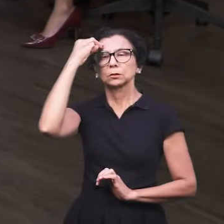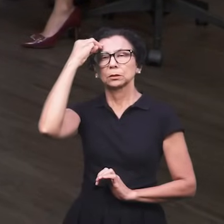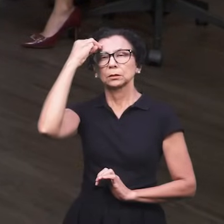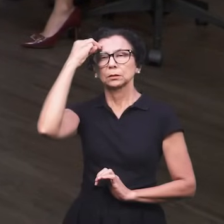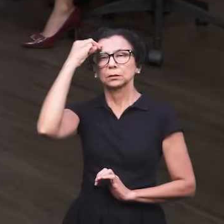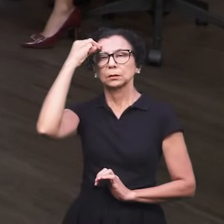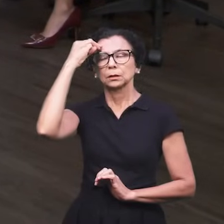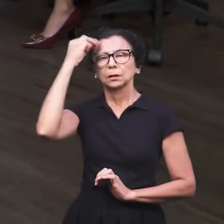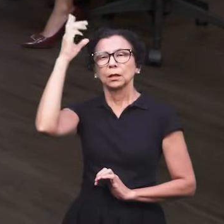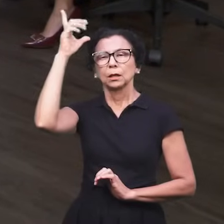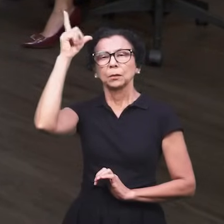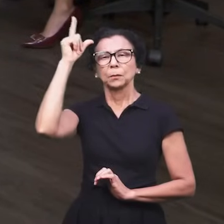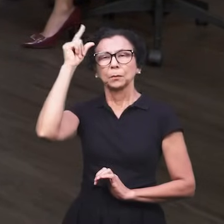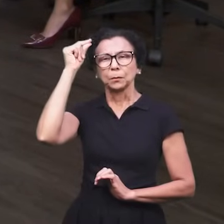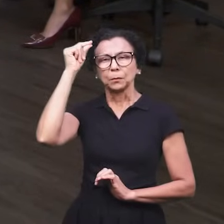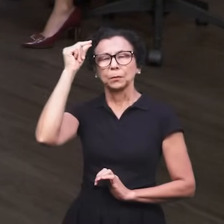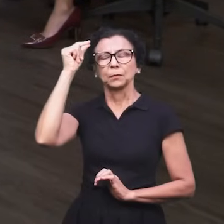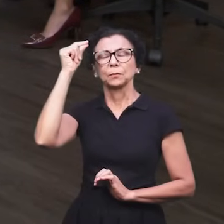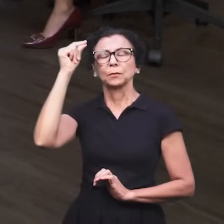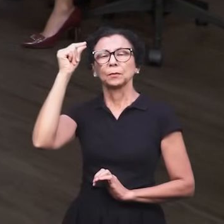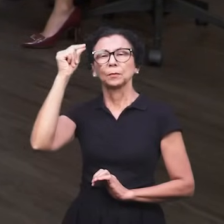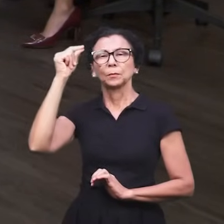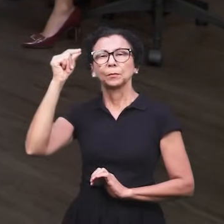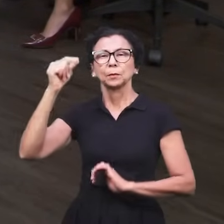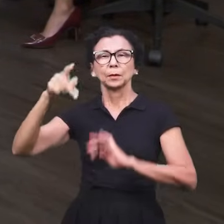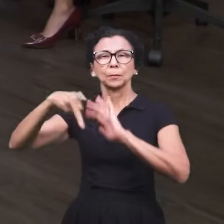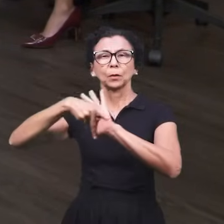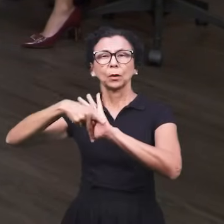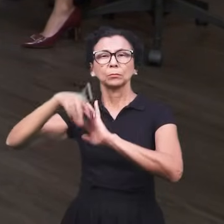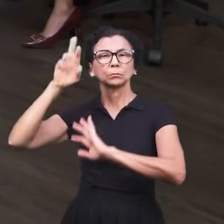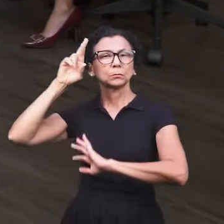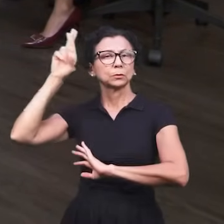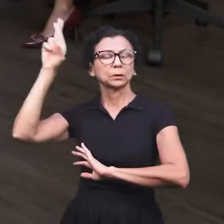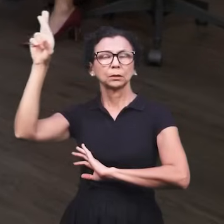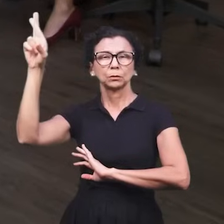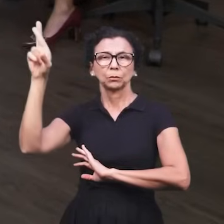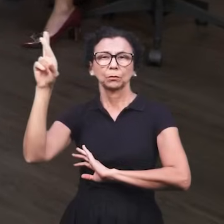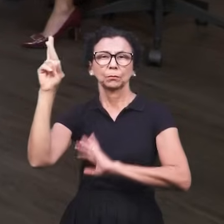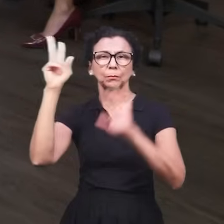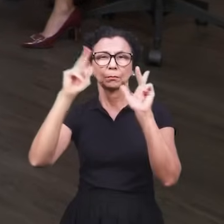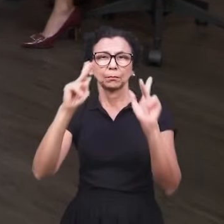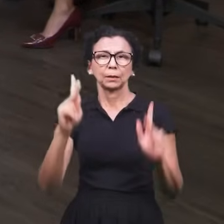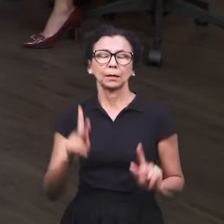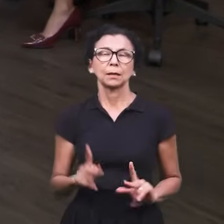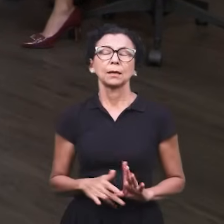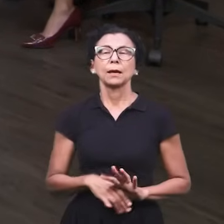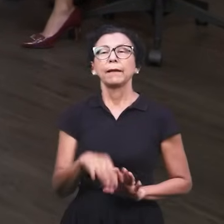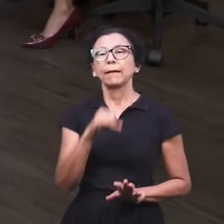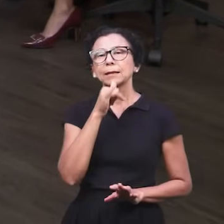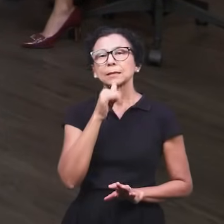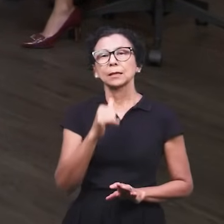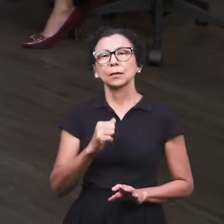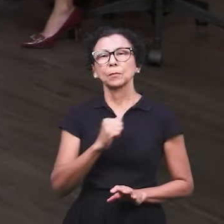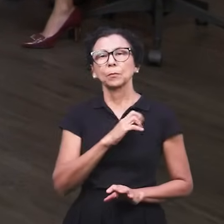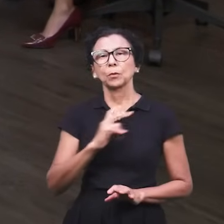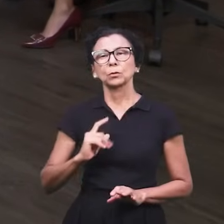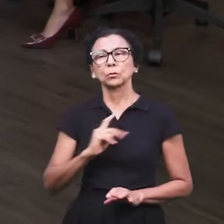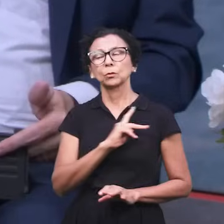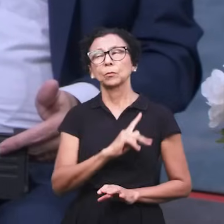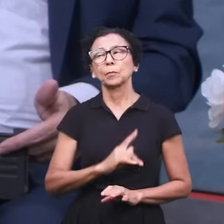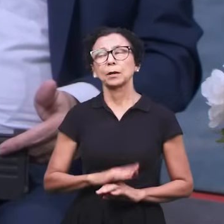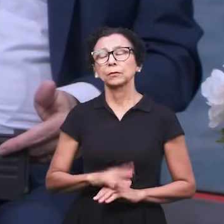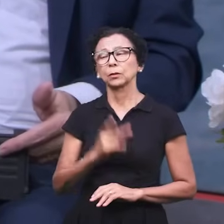paz autêntica, é uma paz sustentável. É verdade. Você vai ver isso na vida. Você encontra, por exemplo, o apóstolo Paulo dizendo, olha, o Senhor